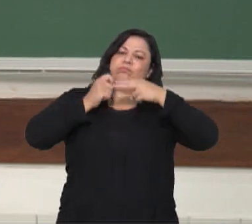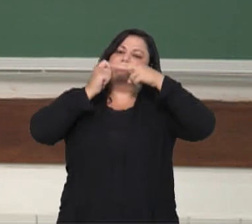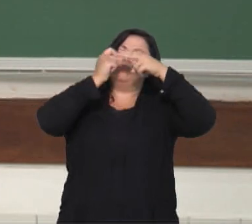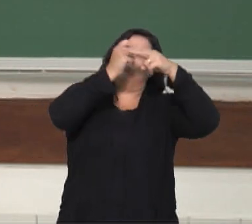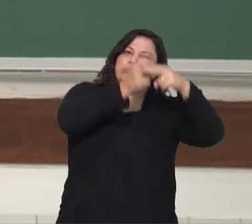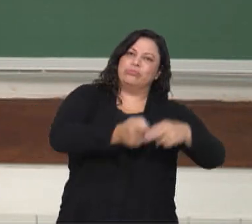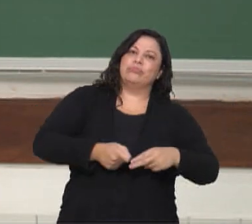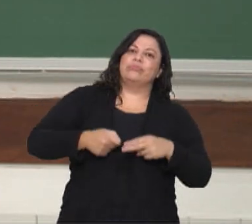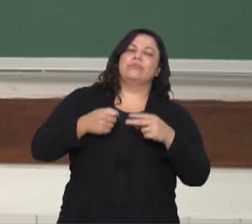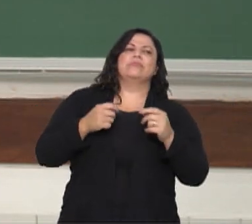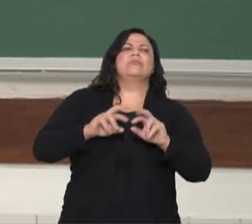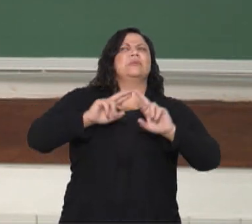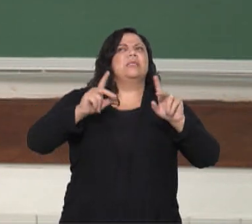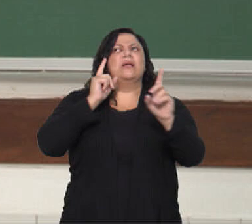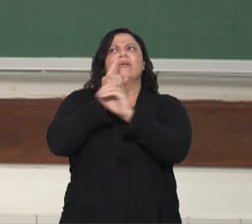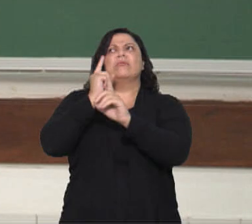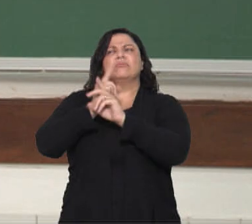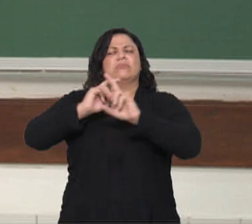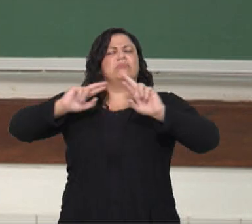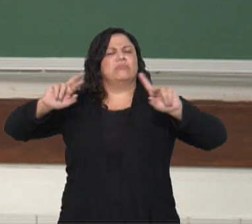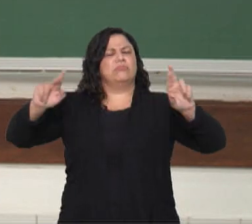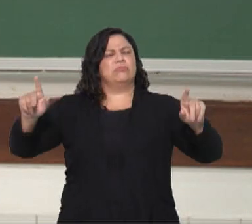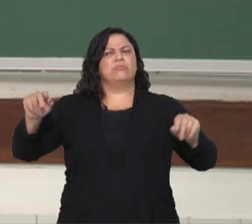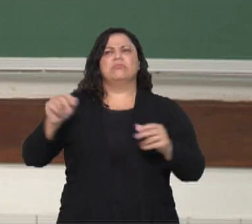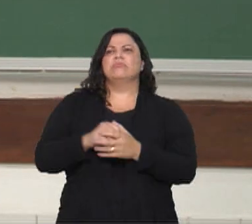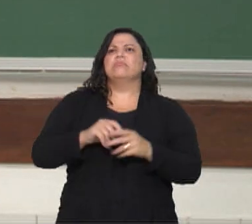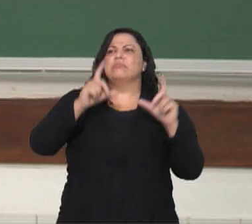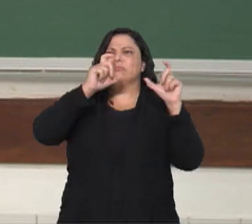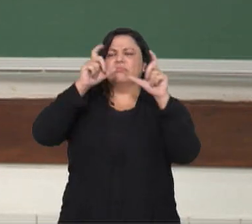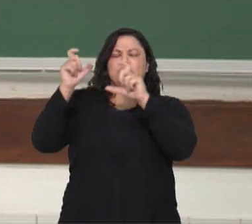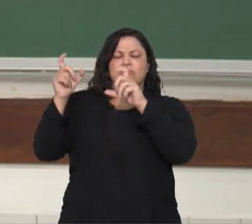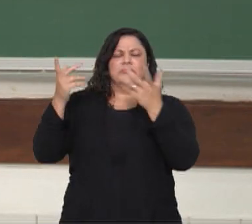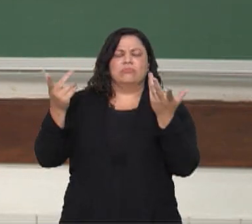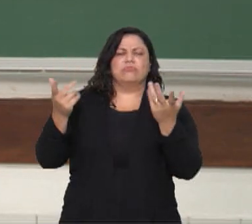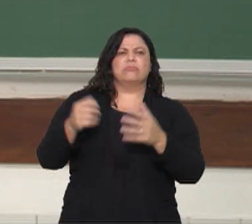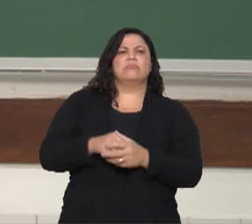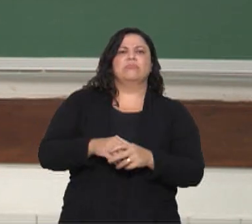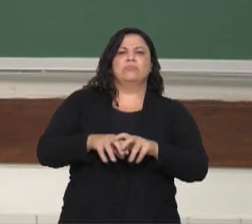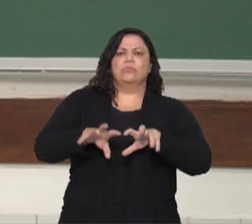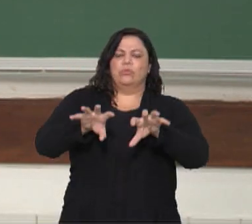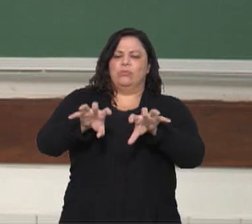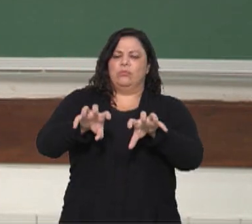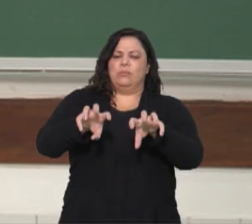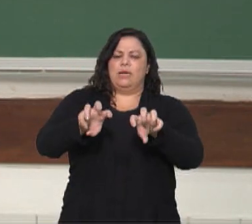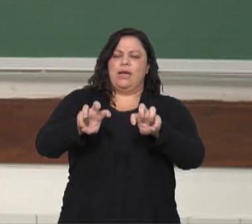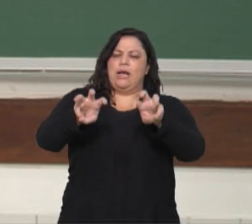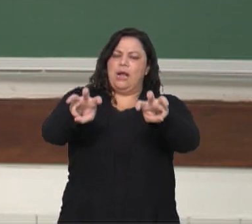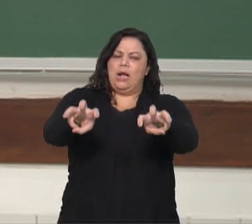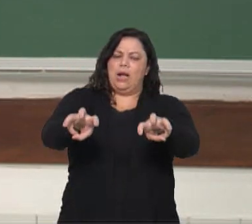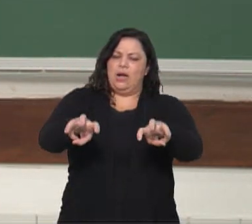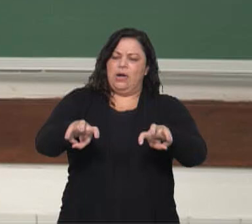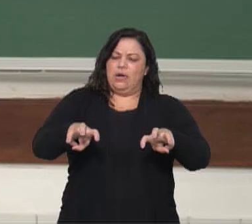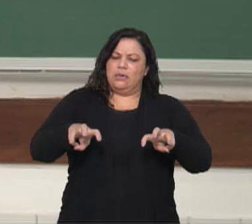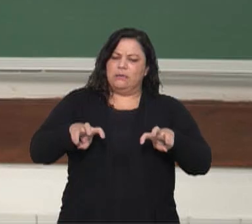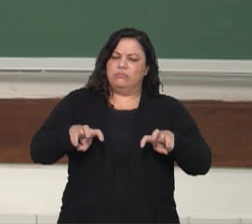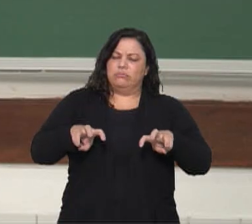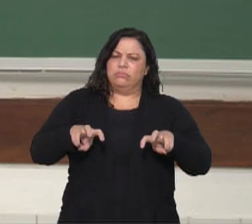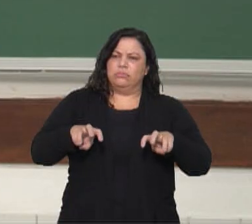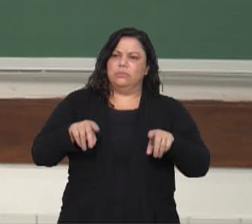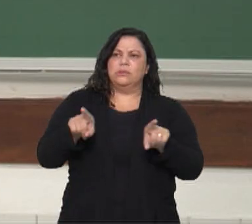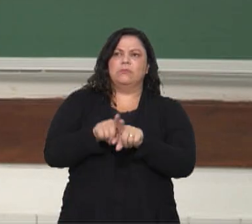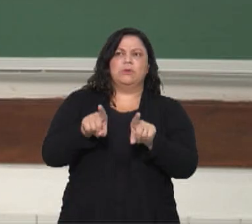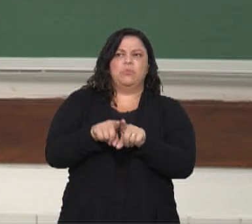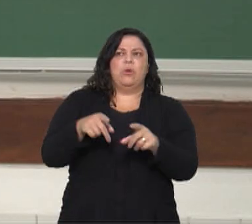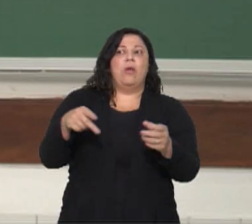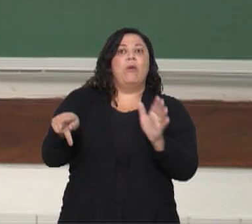Também encontrei outras imagens de arados, hieróglifos, né, em pirâmides, sarcófagos, vocês podem